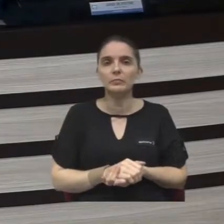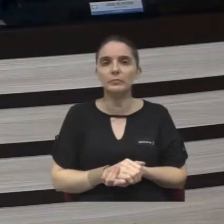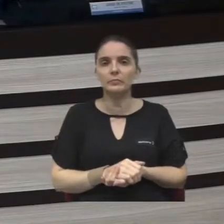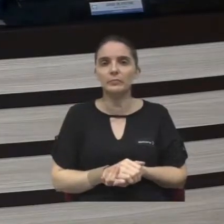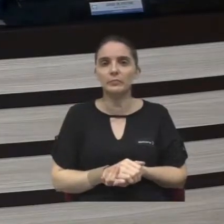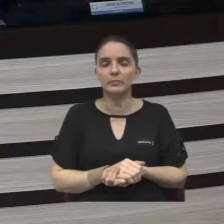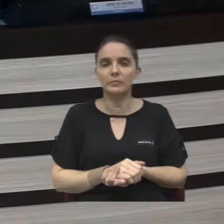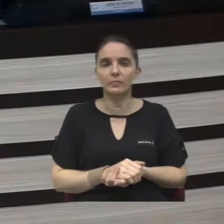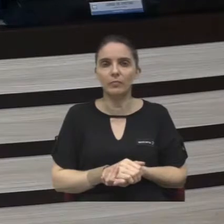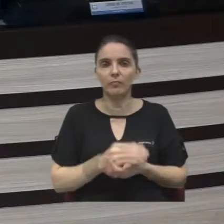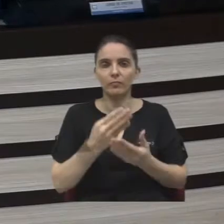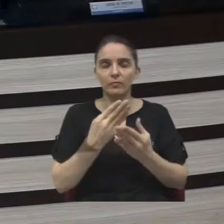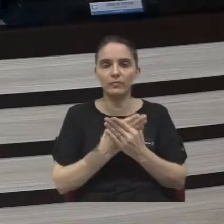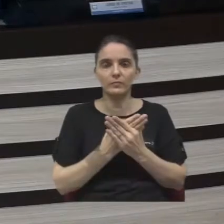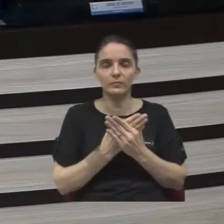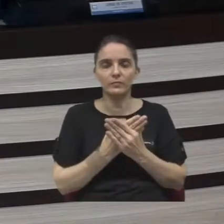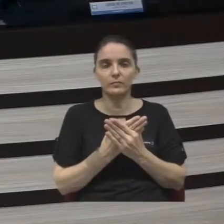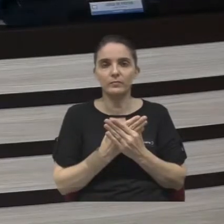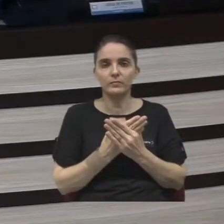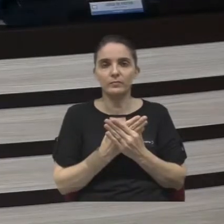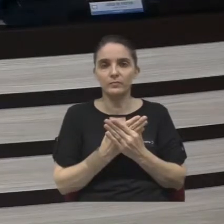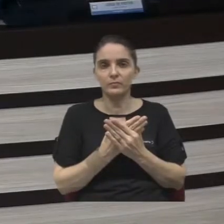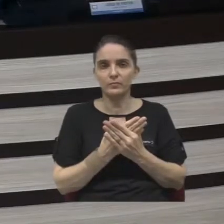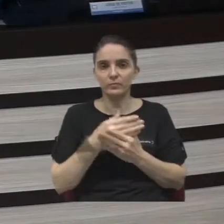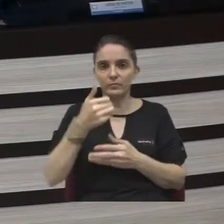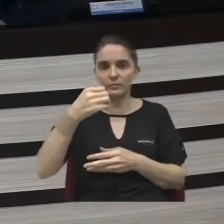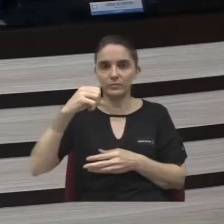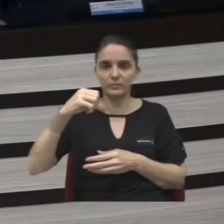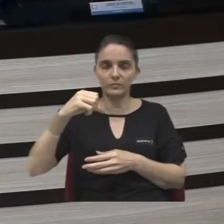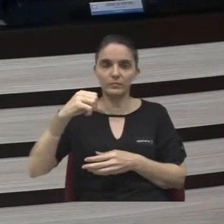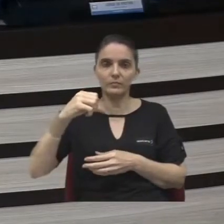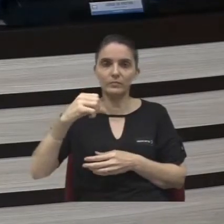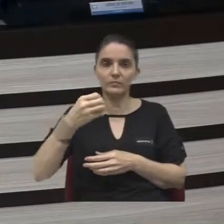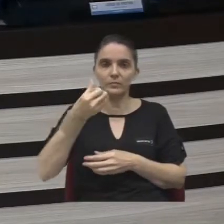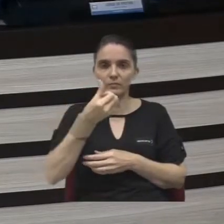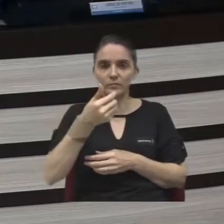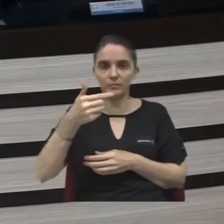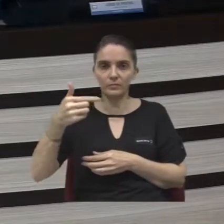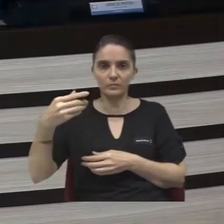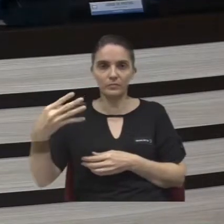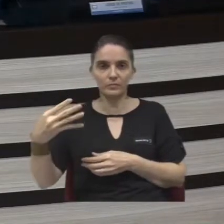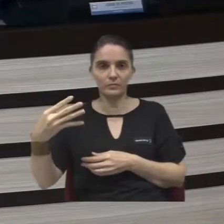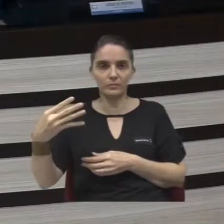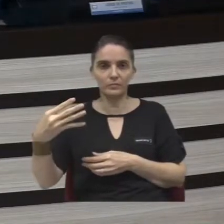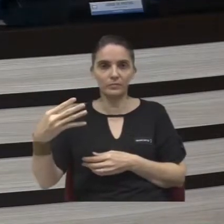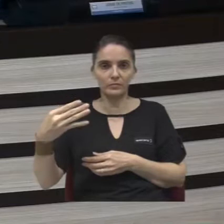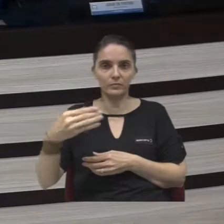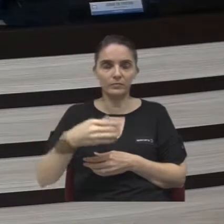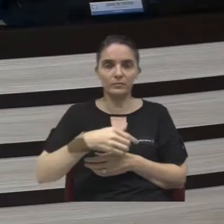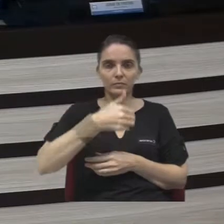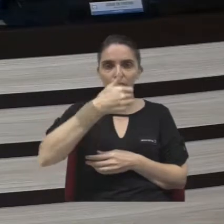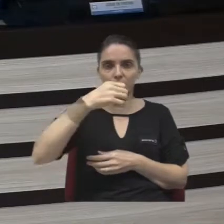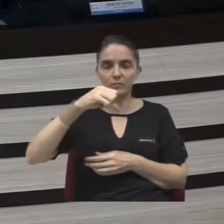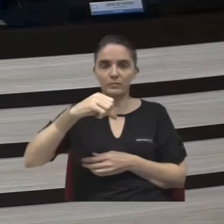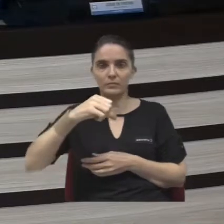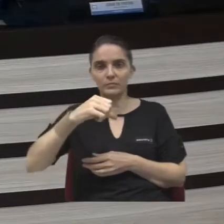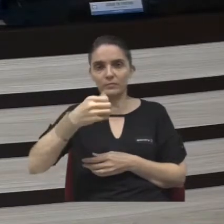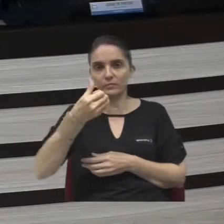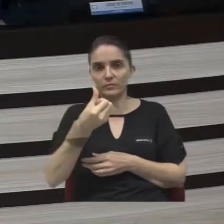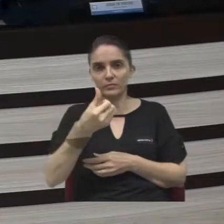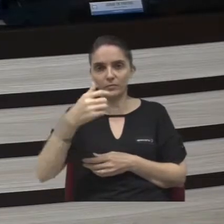Protocolo da Prefeitura Municipal de Limeira, 19.624, 19.692,